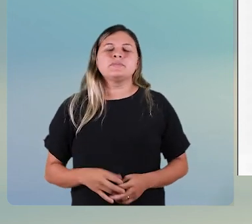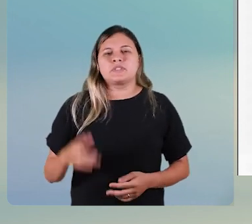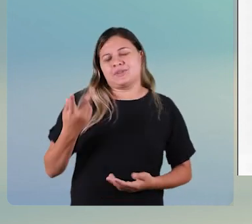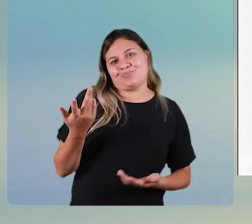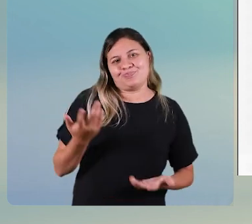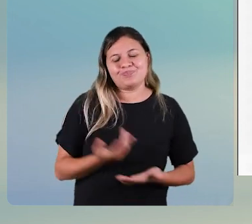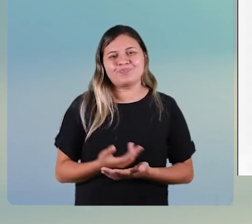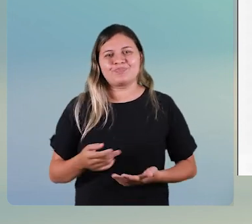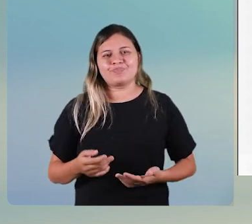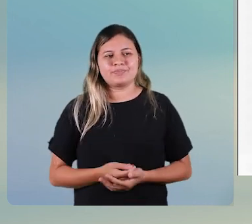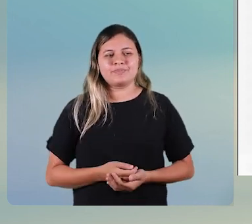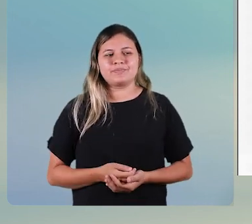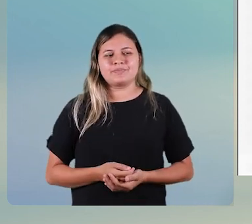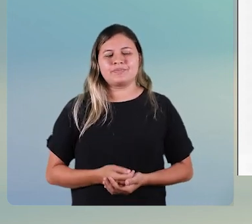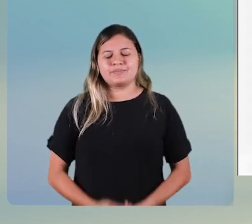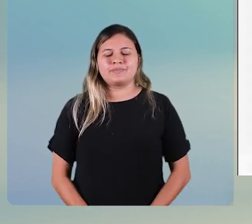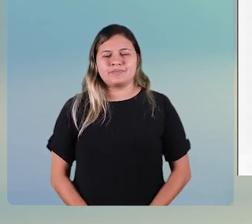com o fato